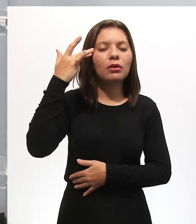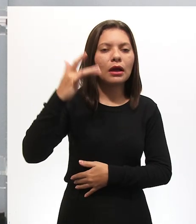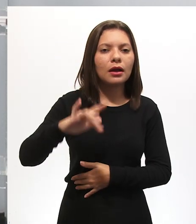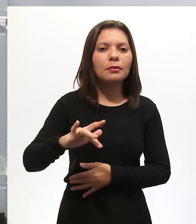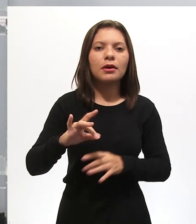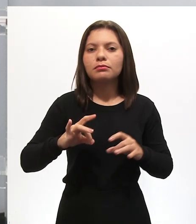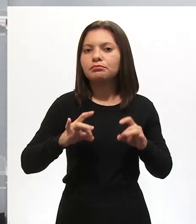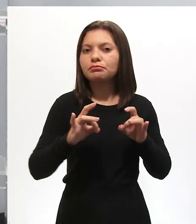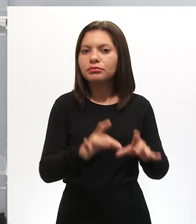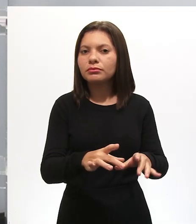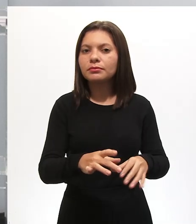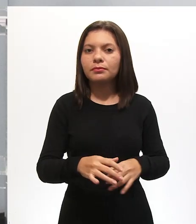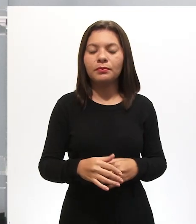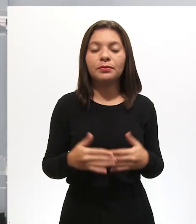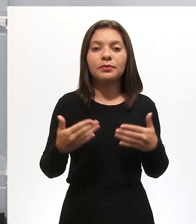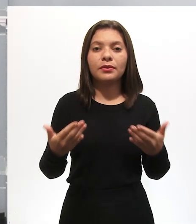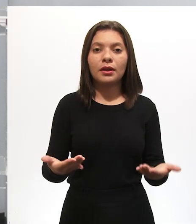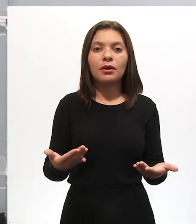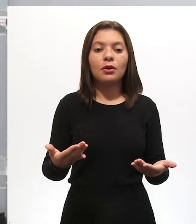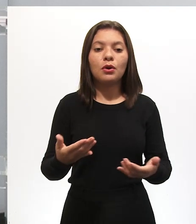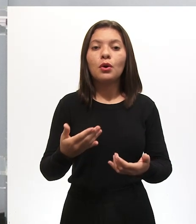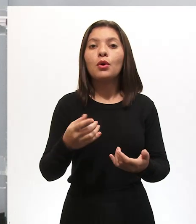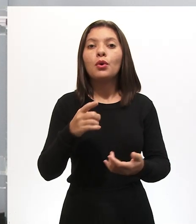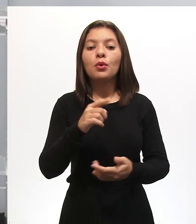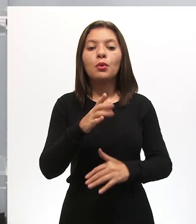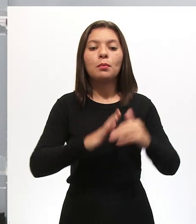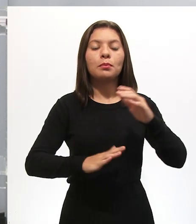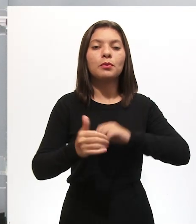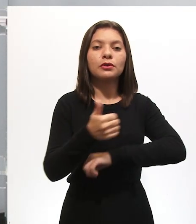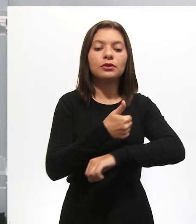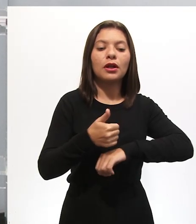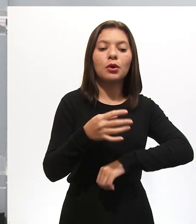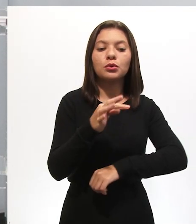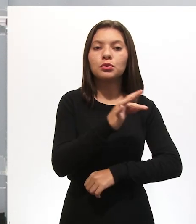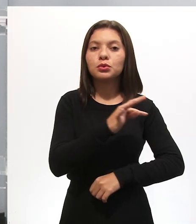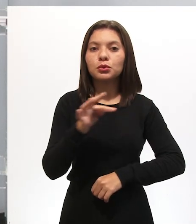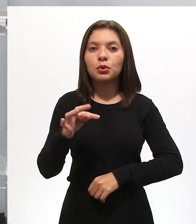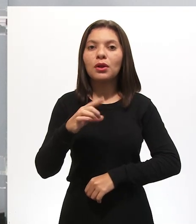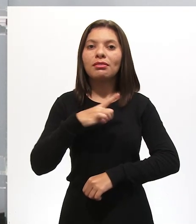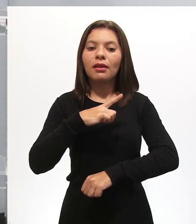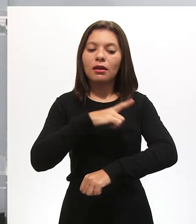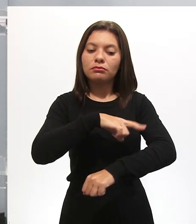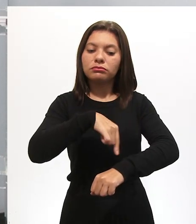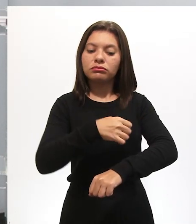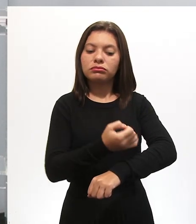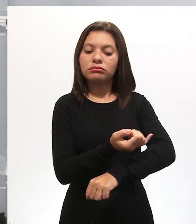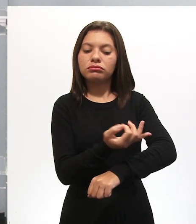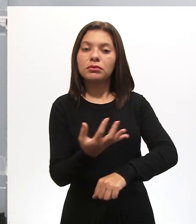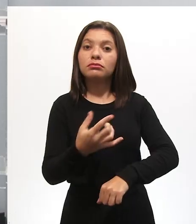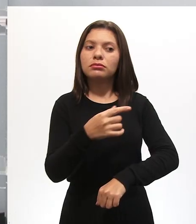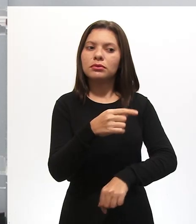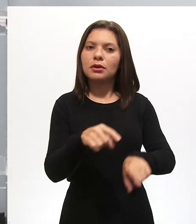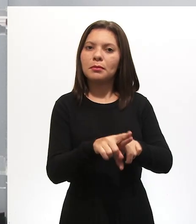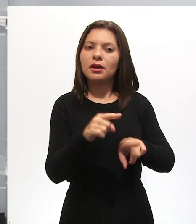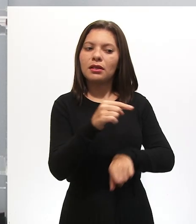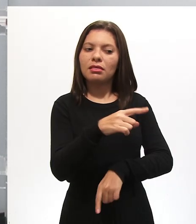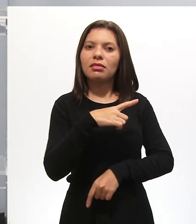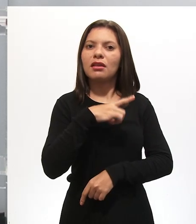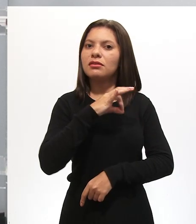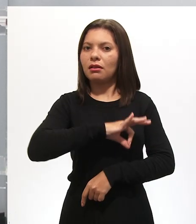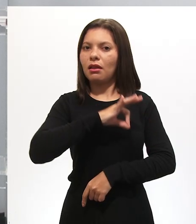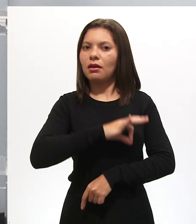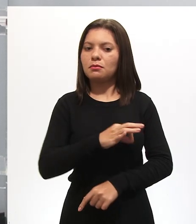reforçar a carga horária do tutor, tá bom? Da carga horária acompanhada de boas remunerações.